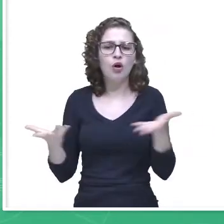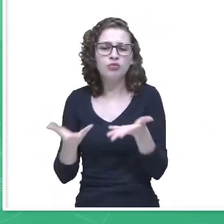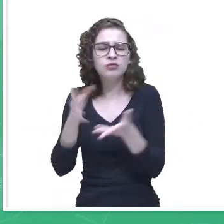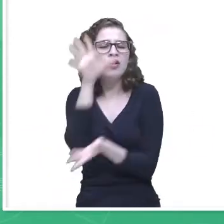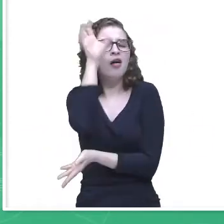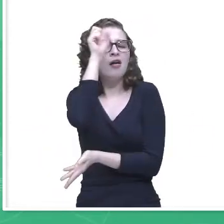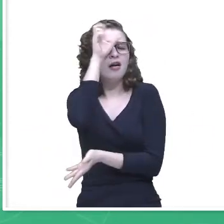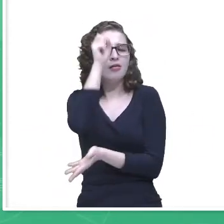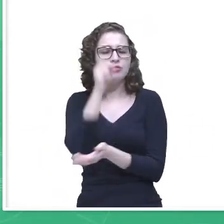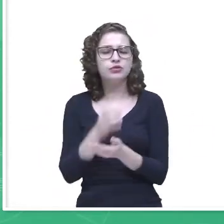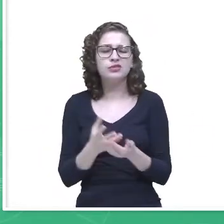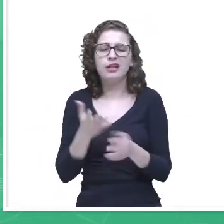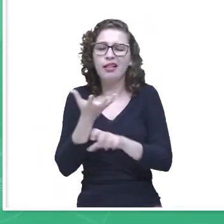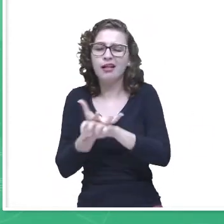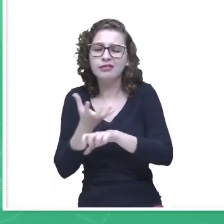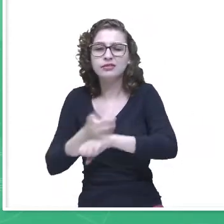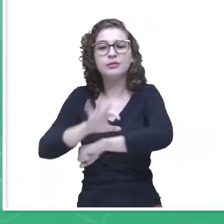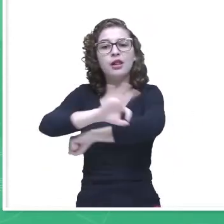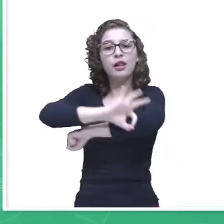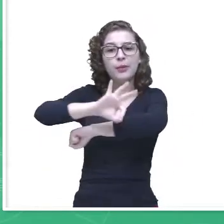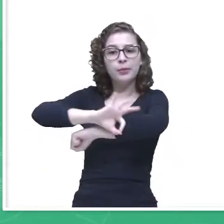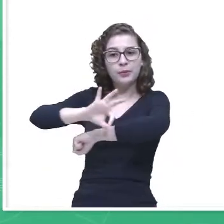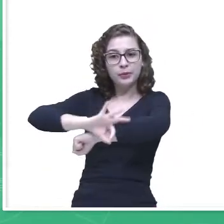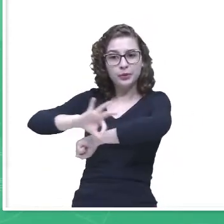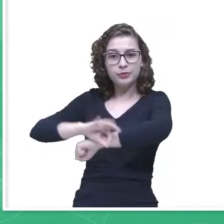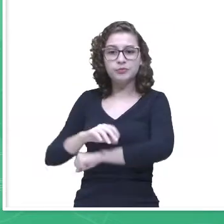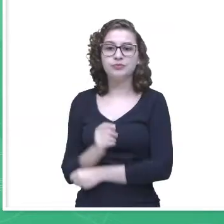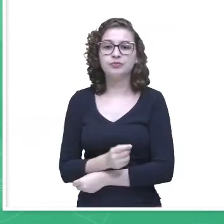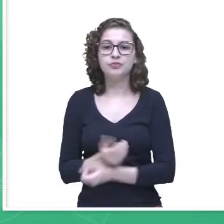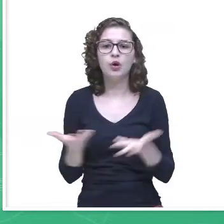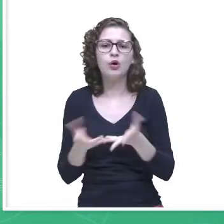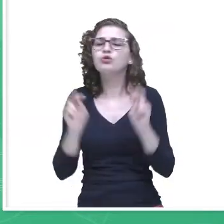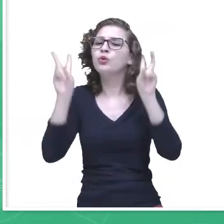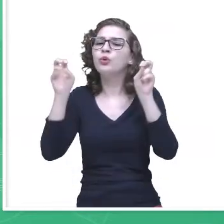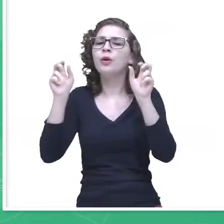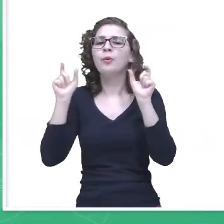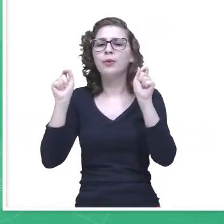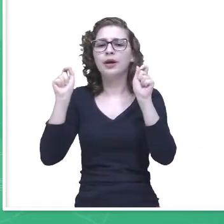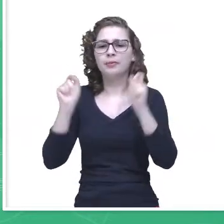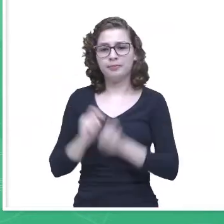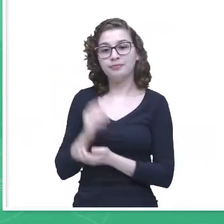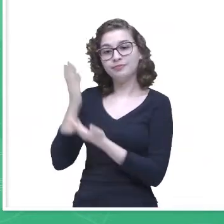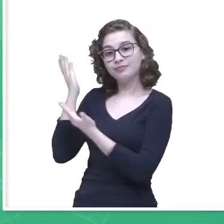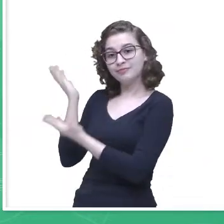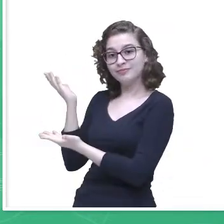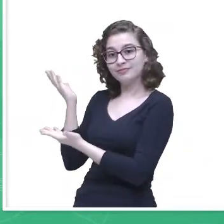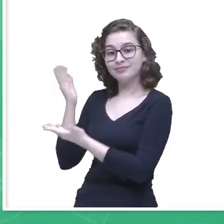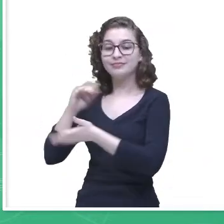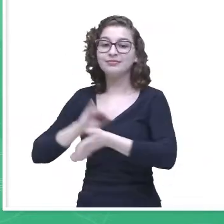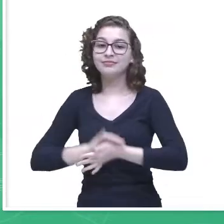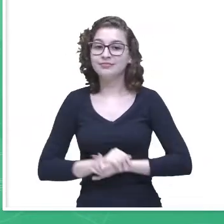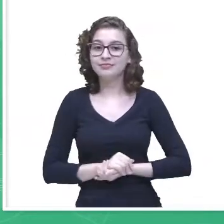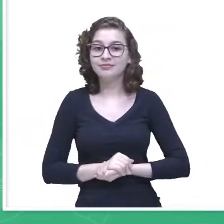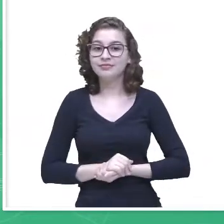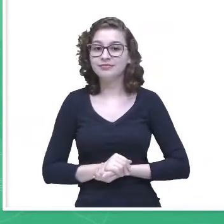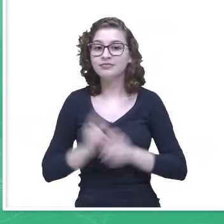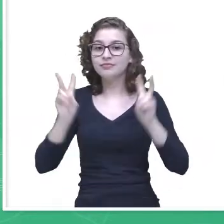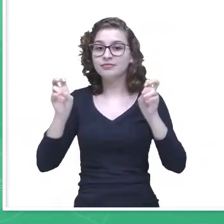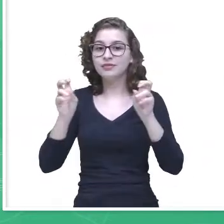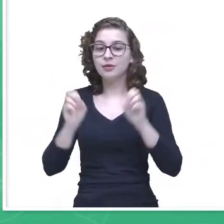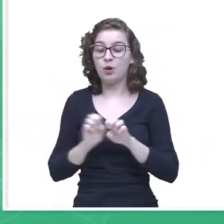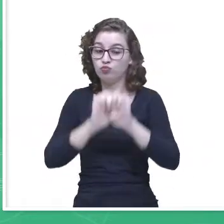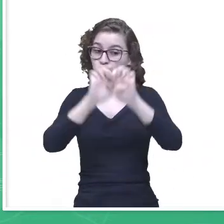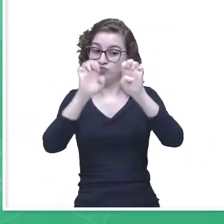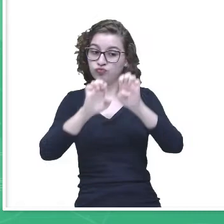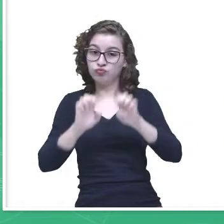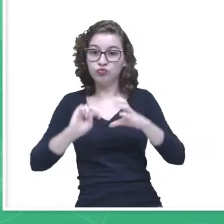pouquinho mais sobre biologia. Vamos dar uma olhada no nosso conteúdo de hoje. Bem, a gente vai falar sobre estrutura